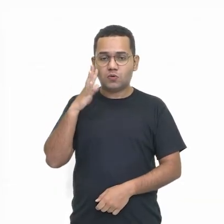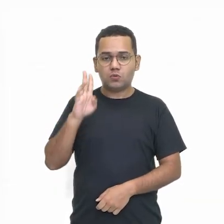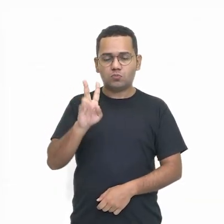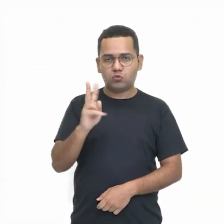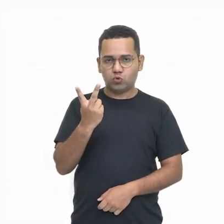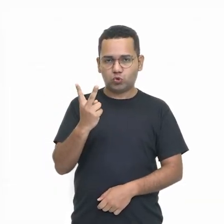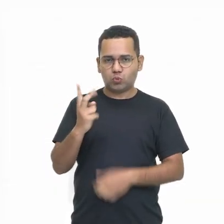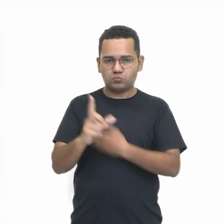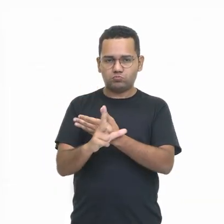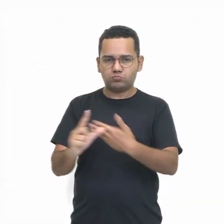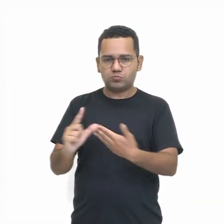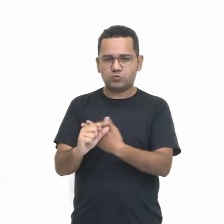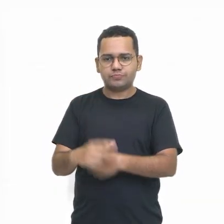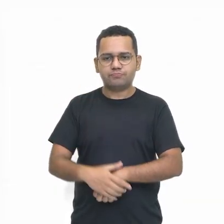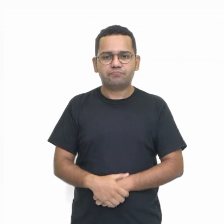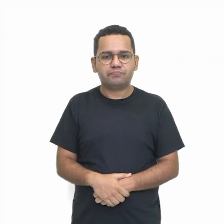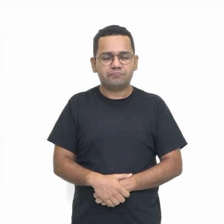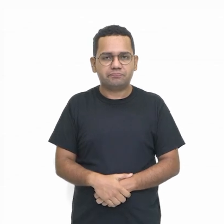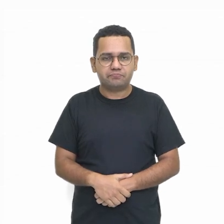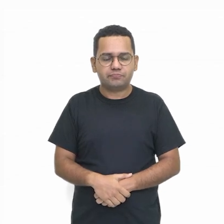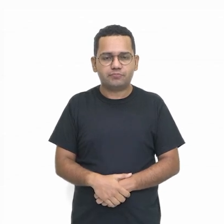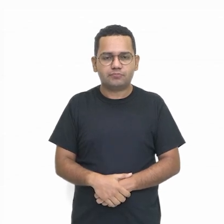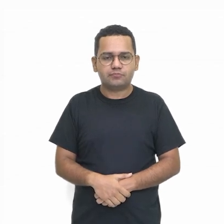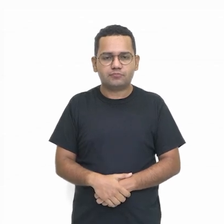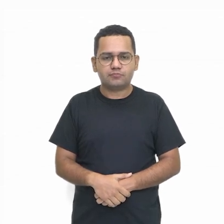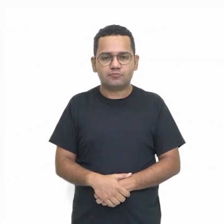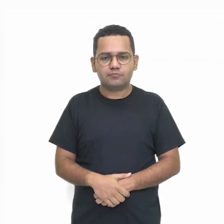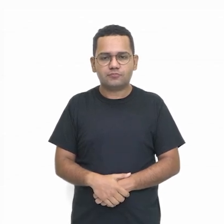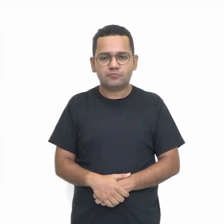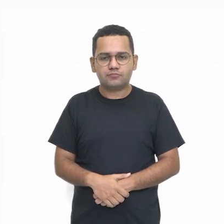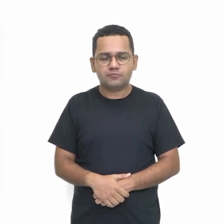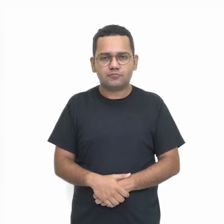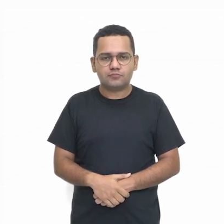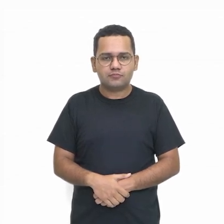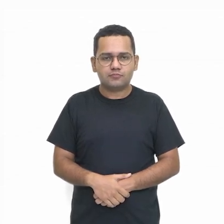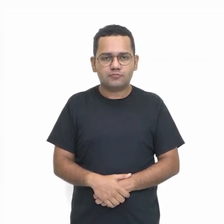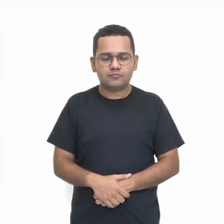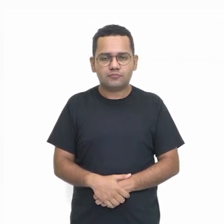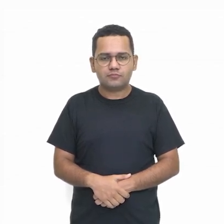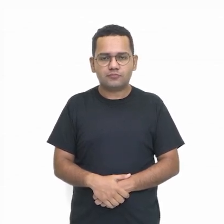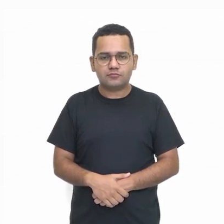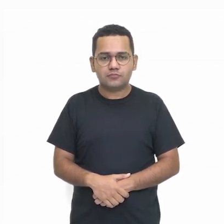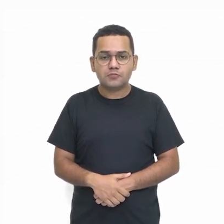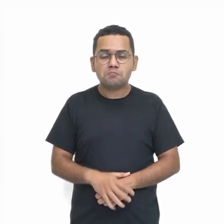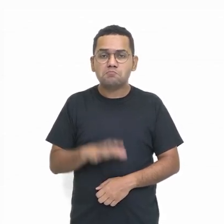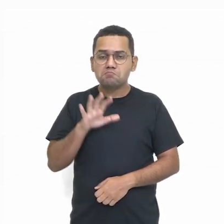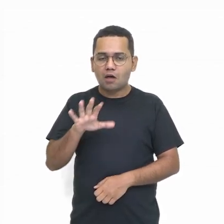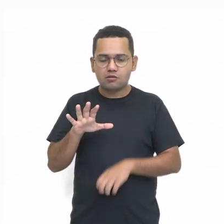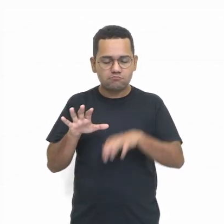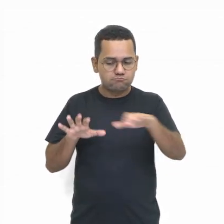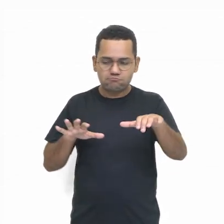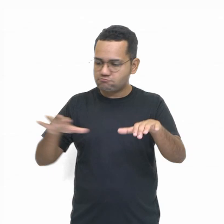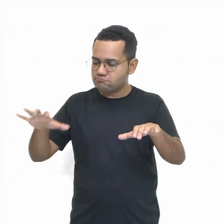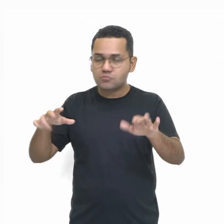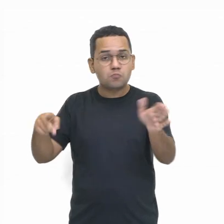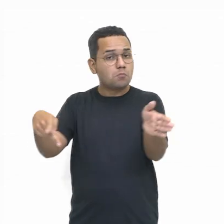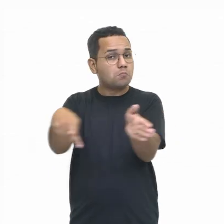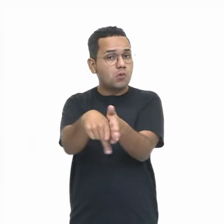que propuseram essa teoria concomitantemente e cada um no seu canto. Ou seja,